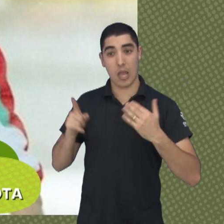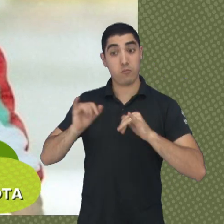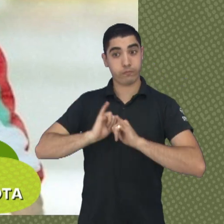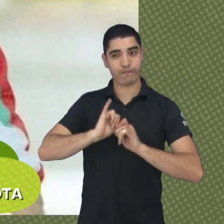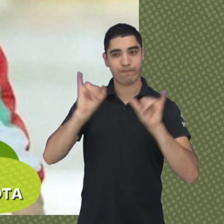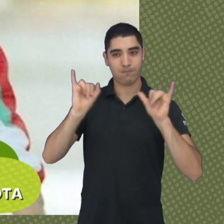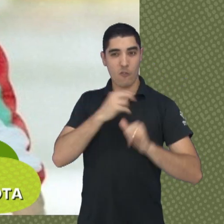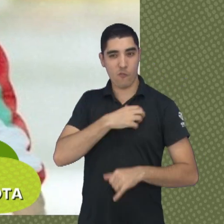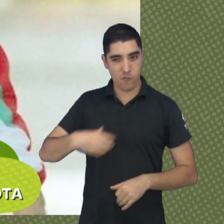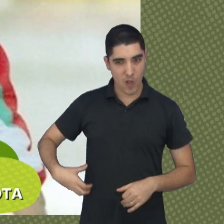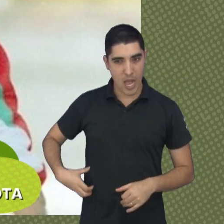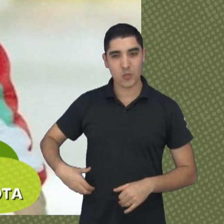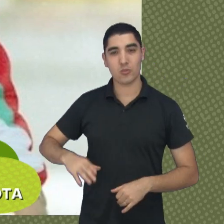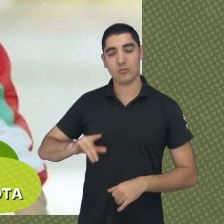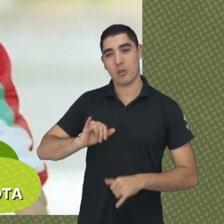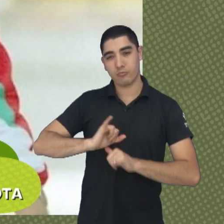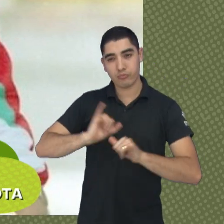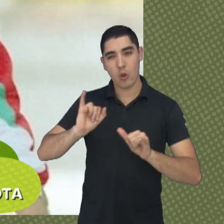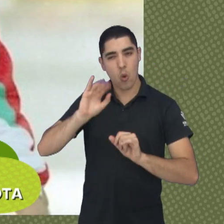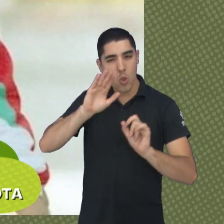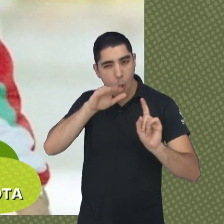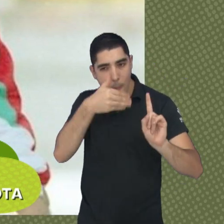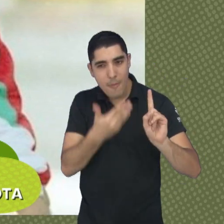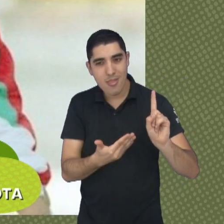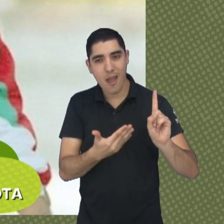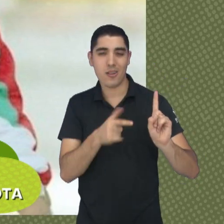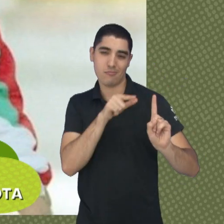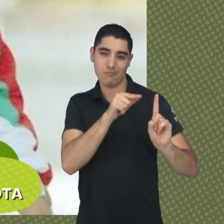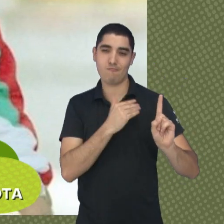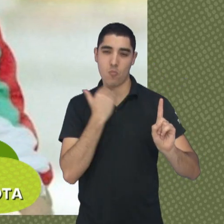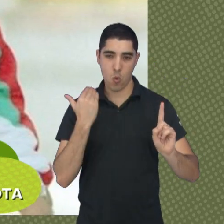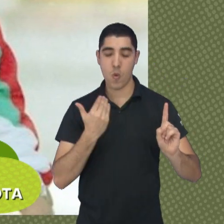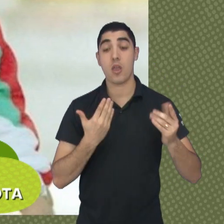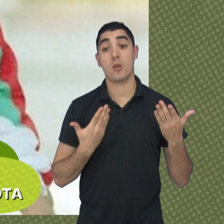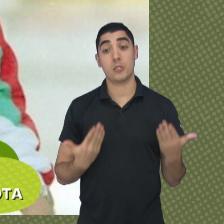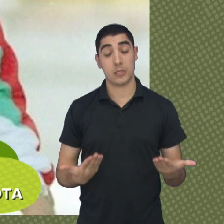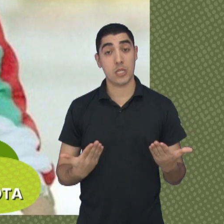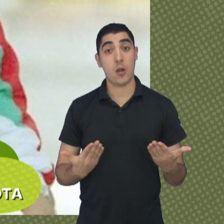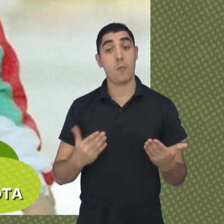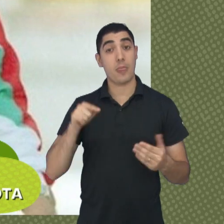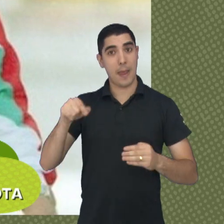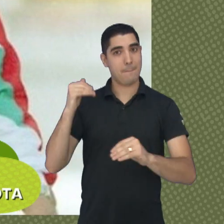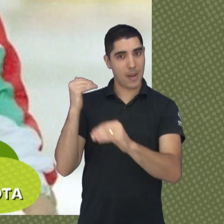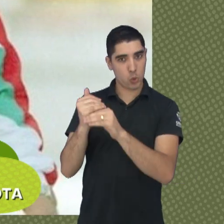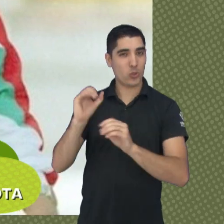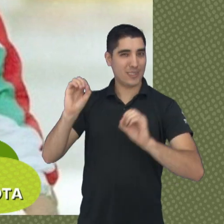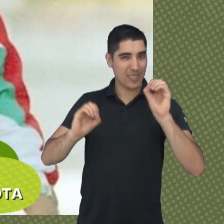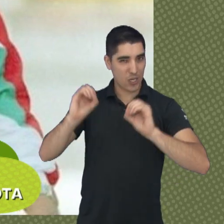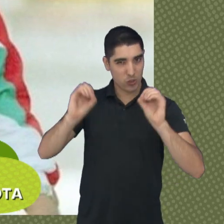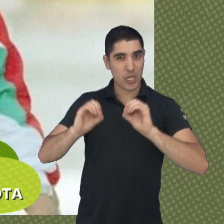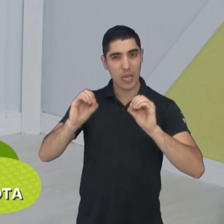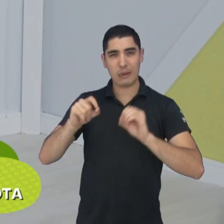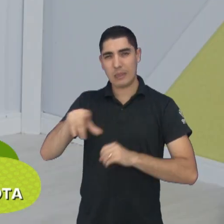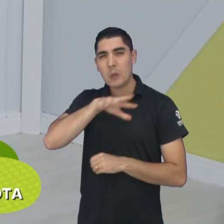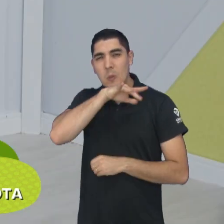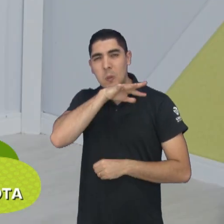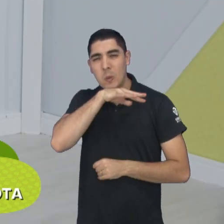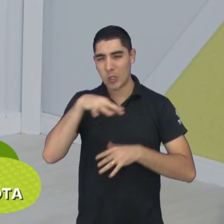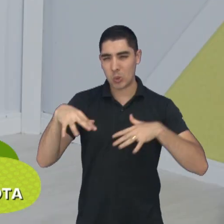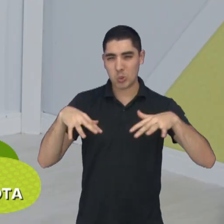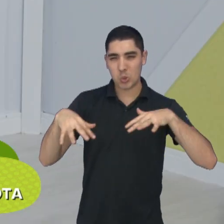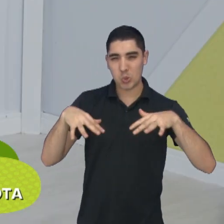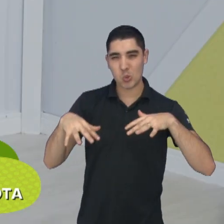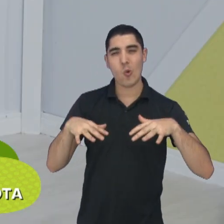seu Instagram em homenagem a ele. O Vasco e São José terminou empatado essa partida em 0-0, uma partida ruim para danar, como